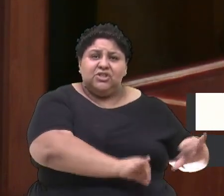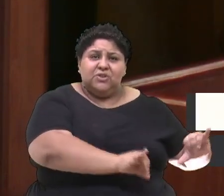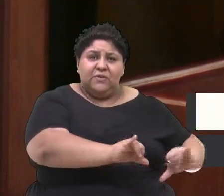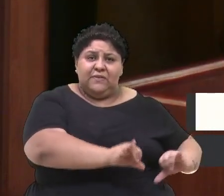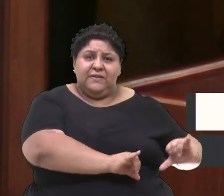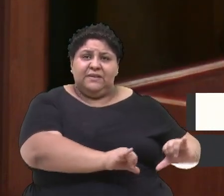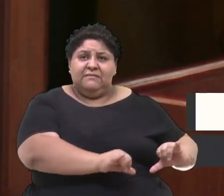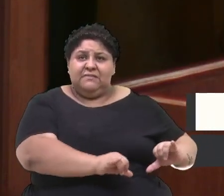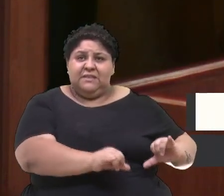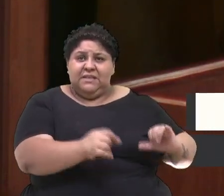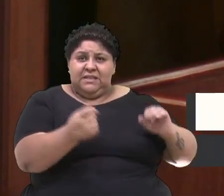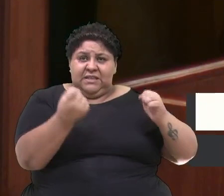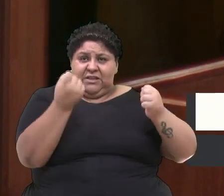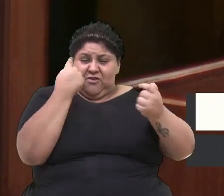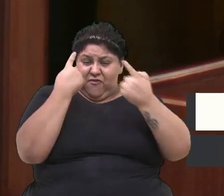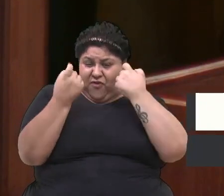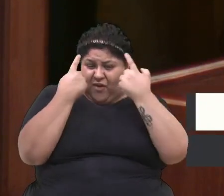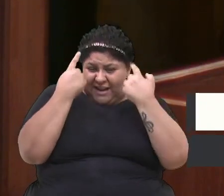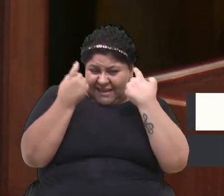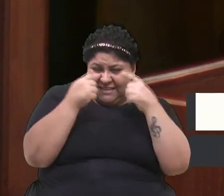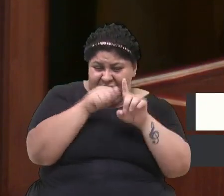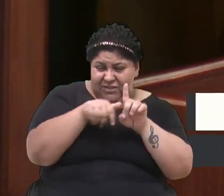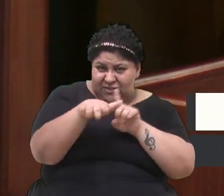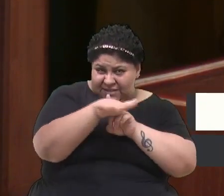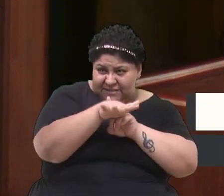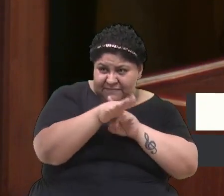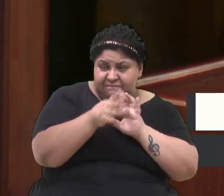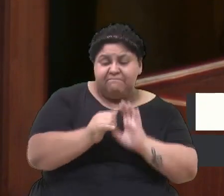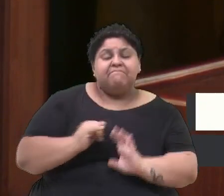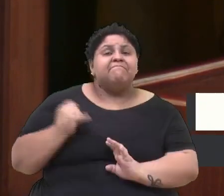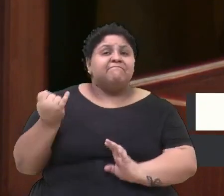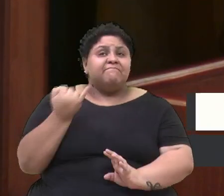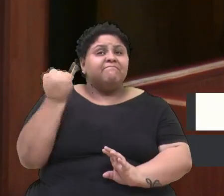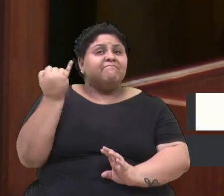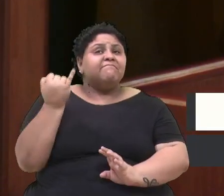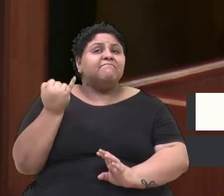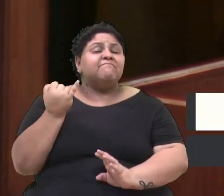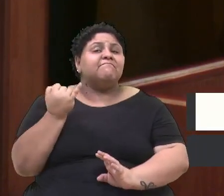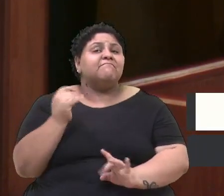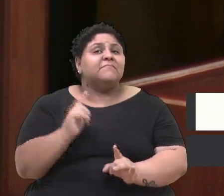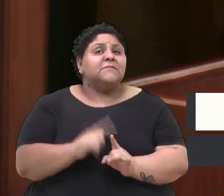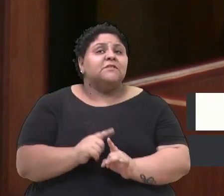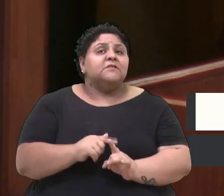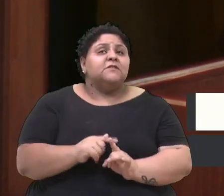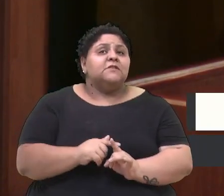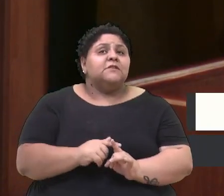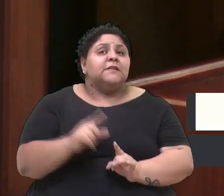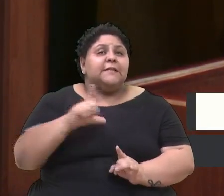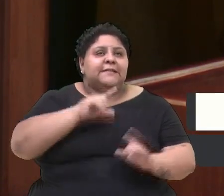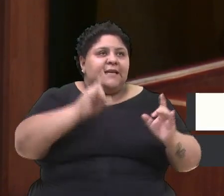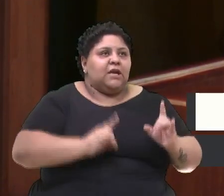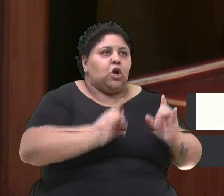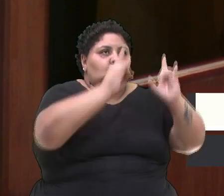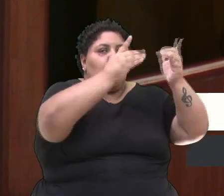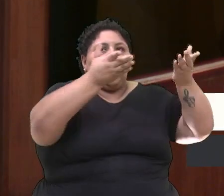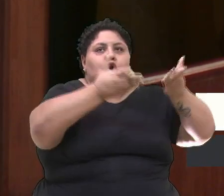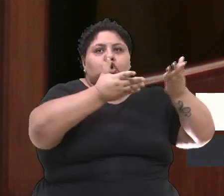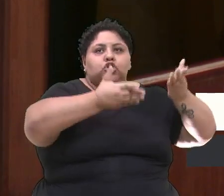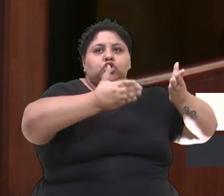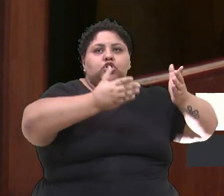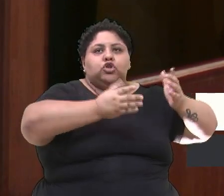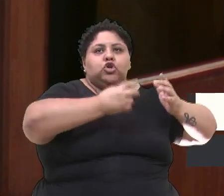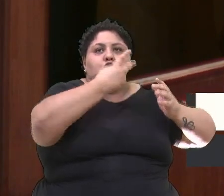esse descaso da nossa sociedade. Importante, porque tem condomínios que hoje residem aí